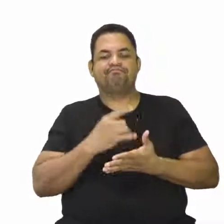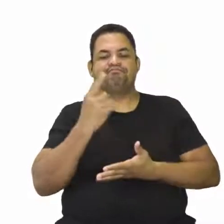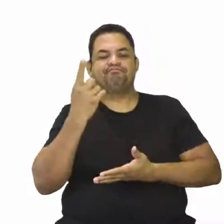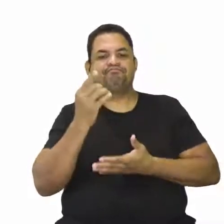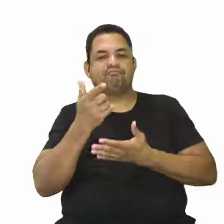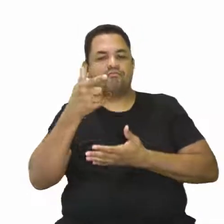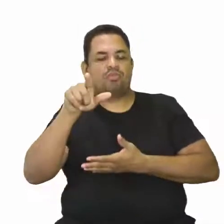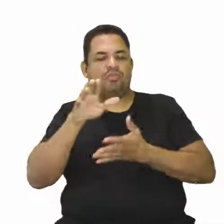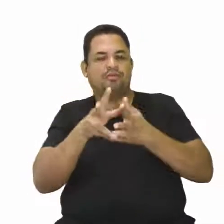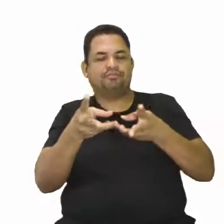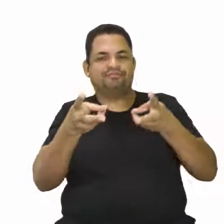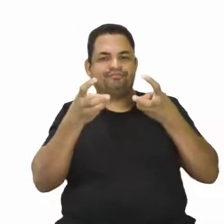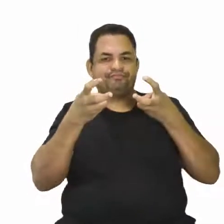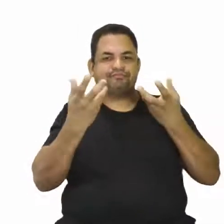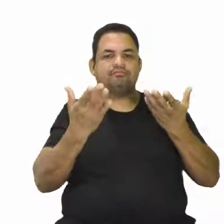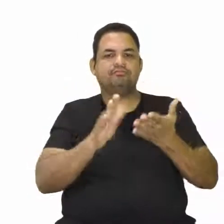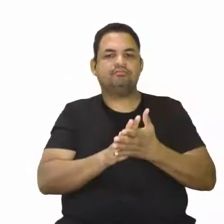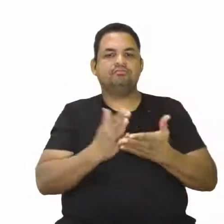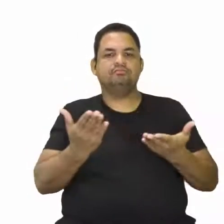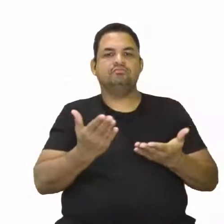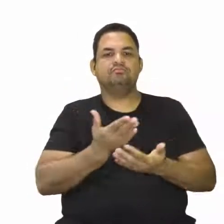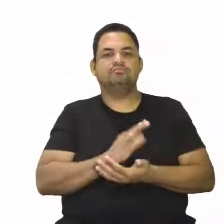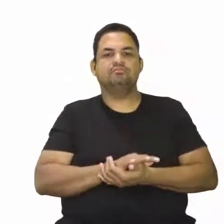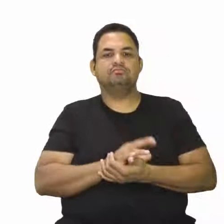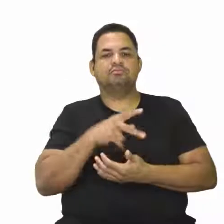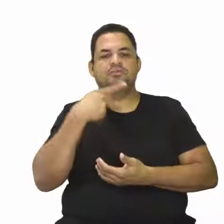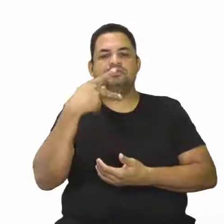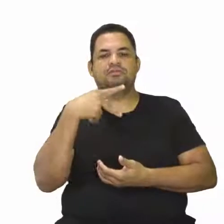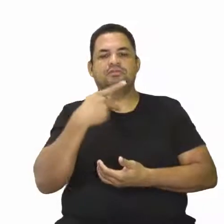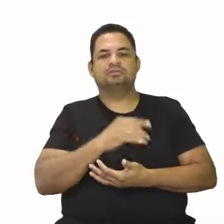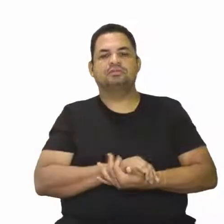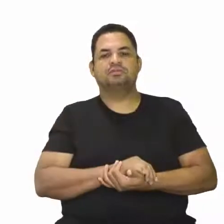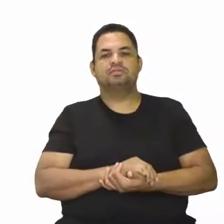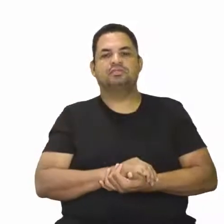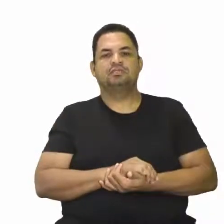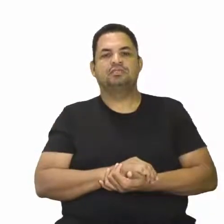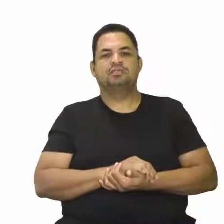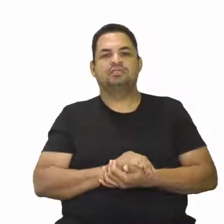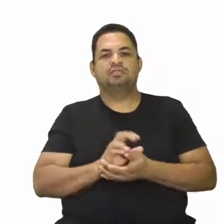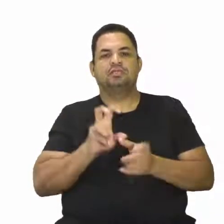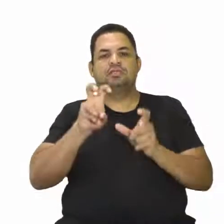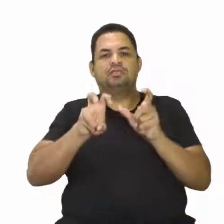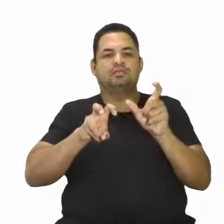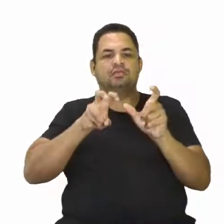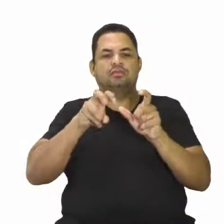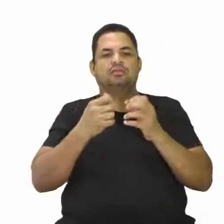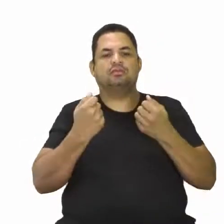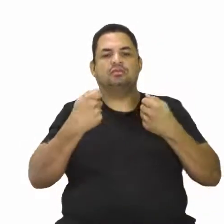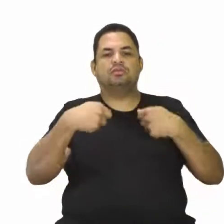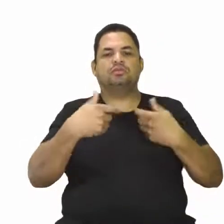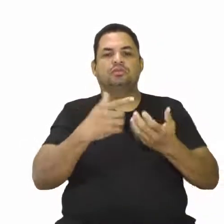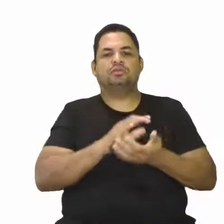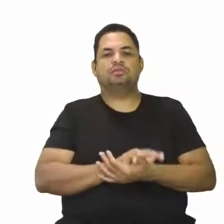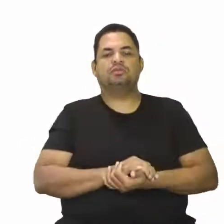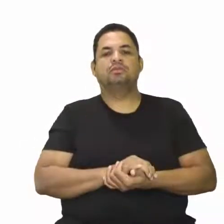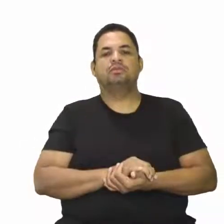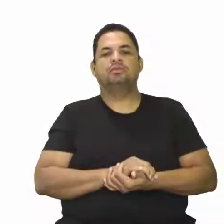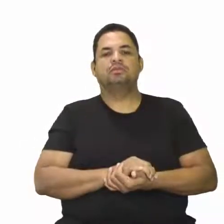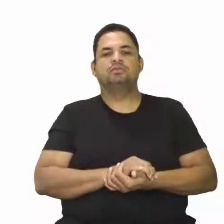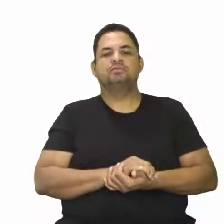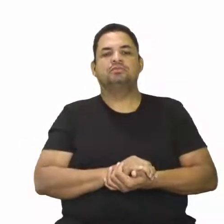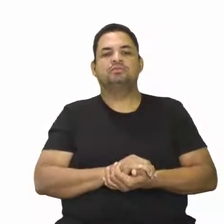consegue perceber isso nas nossas falas. Os advérbios, eles podem ser de